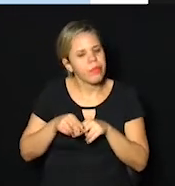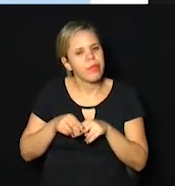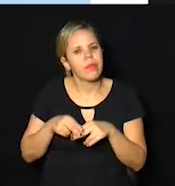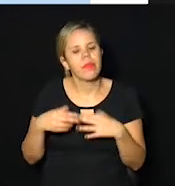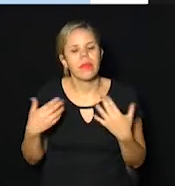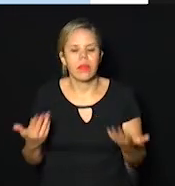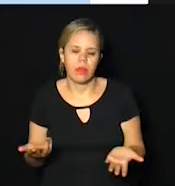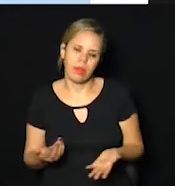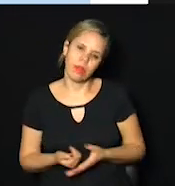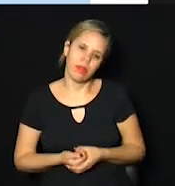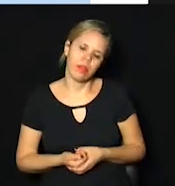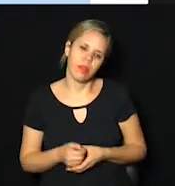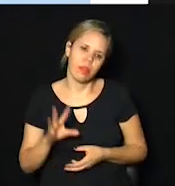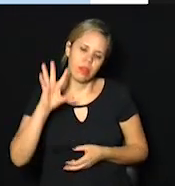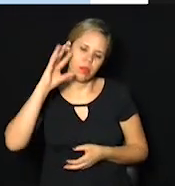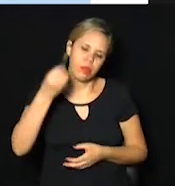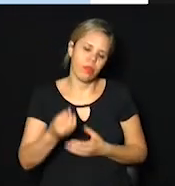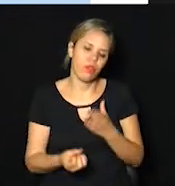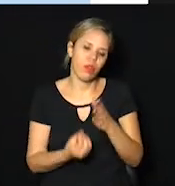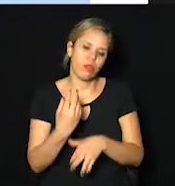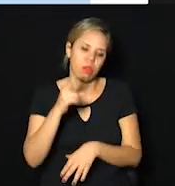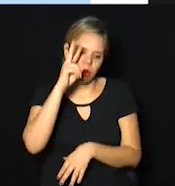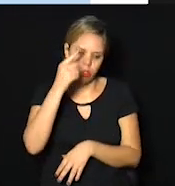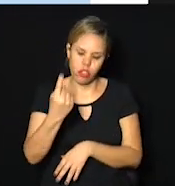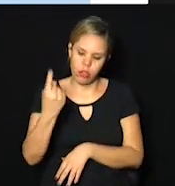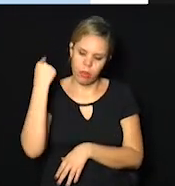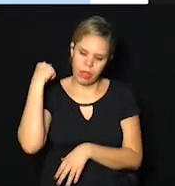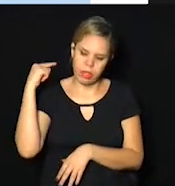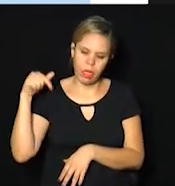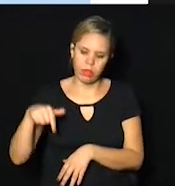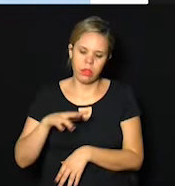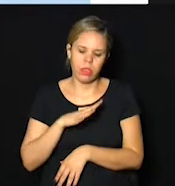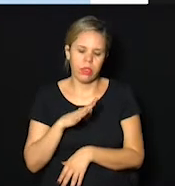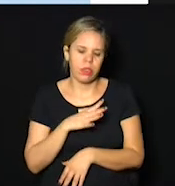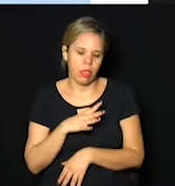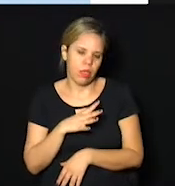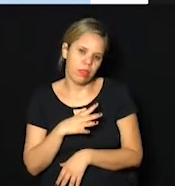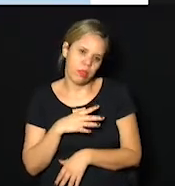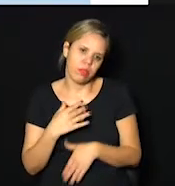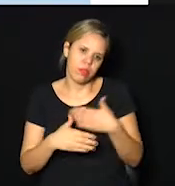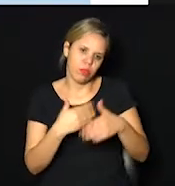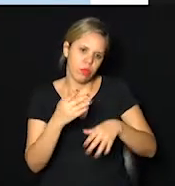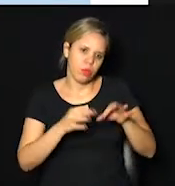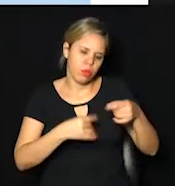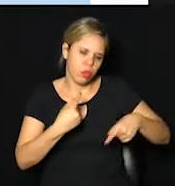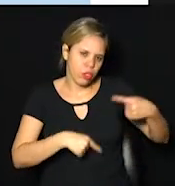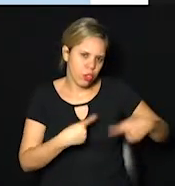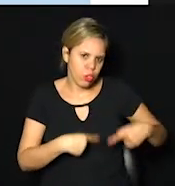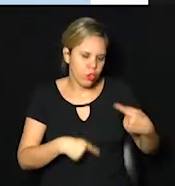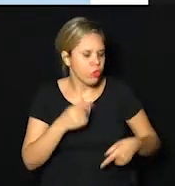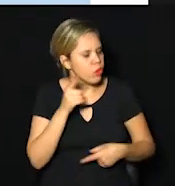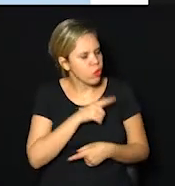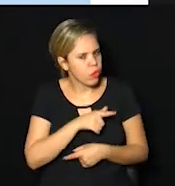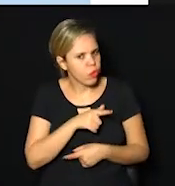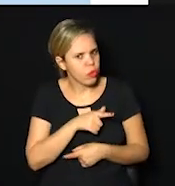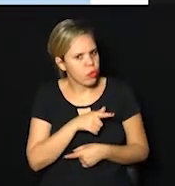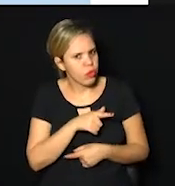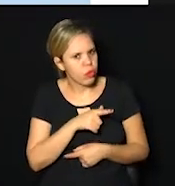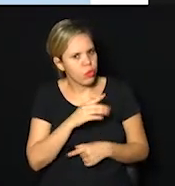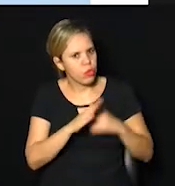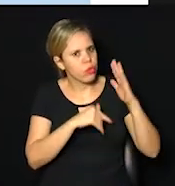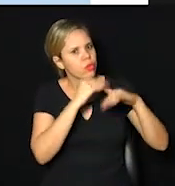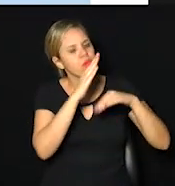gente compreende historicamente o passado, os processos políticos, a gente consegue